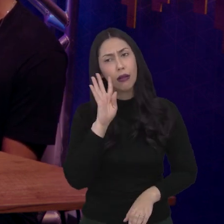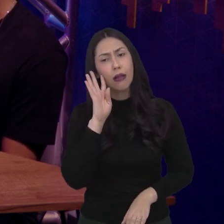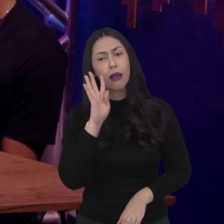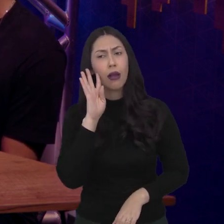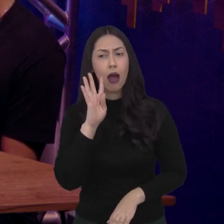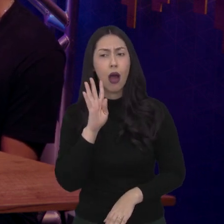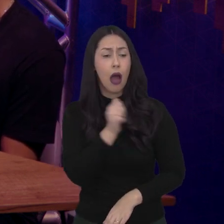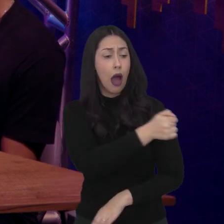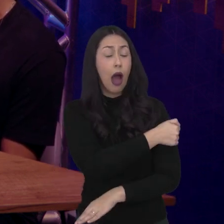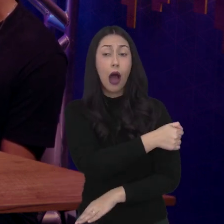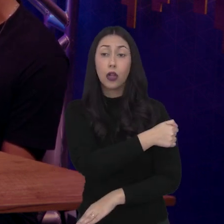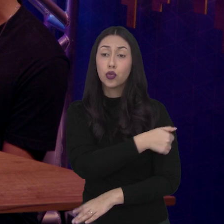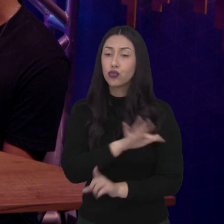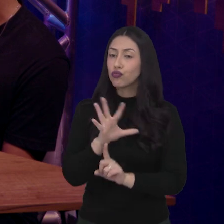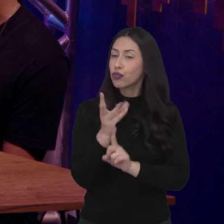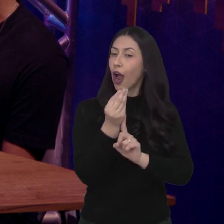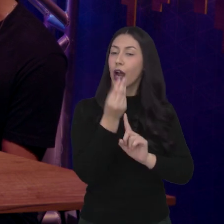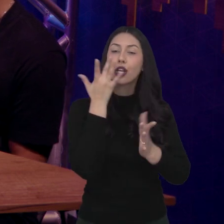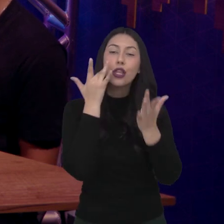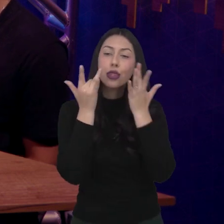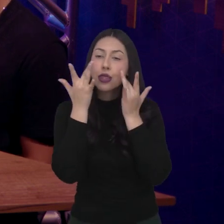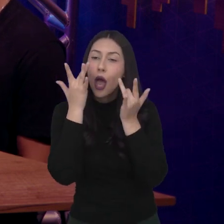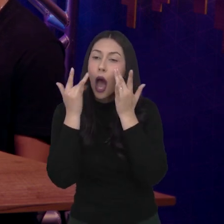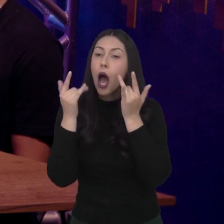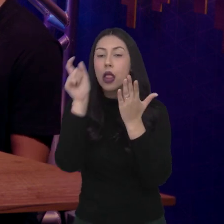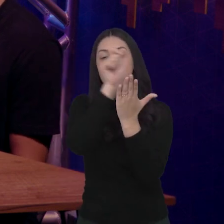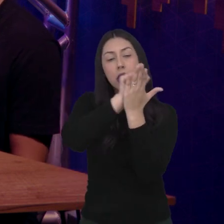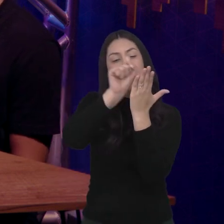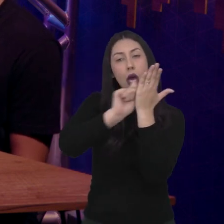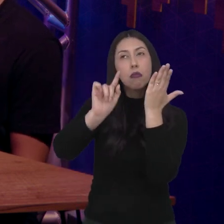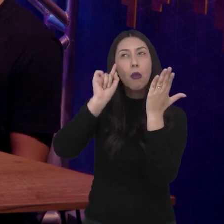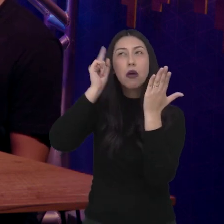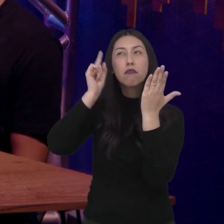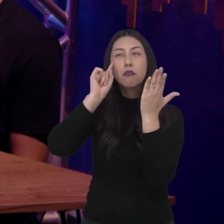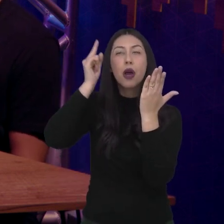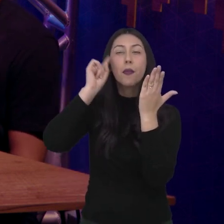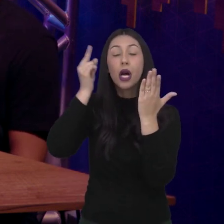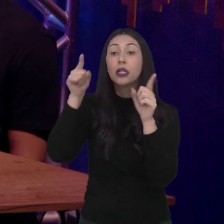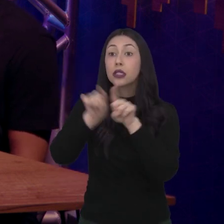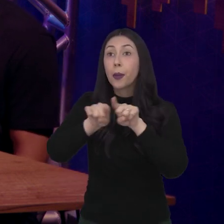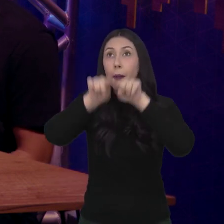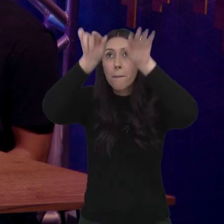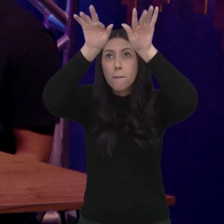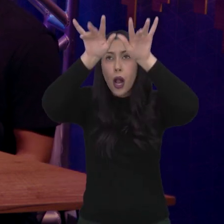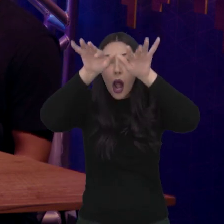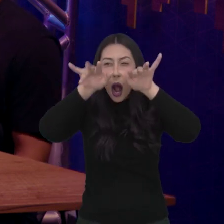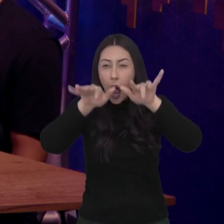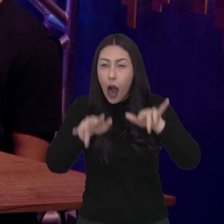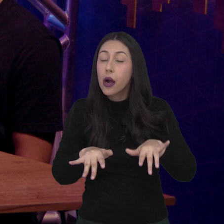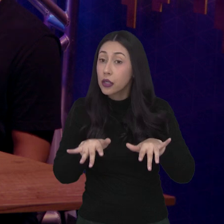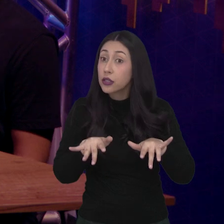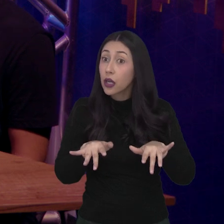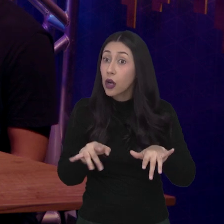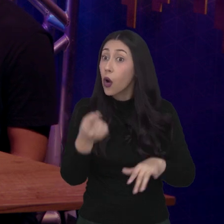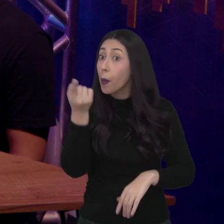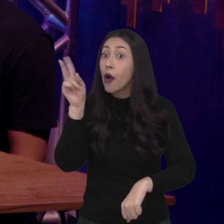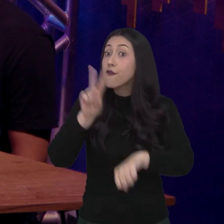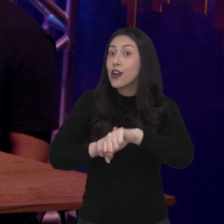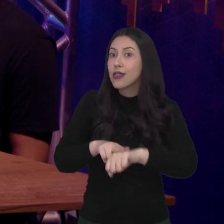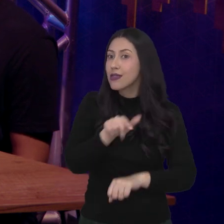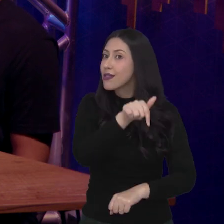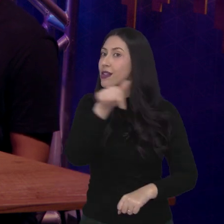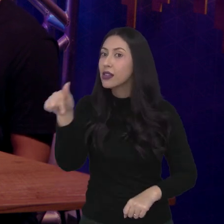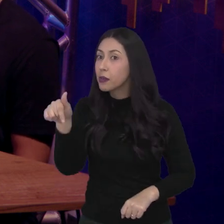Tipo, alunos que fazem arte, teatro, escrita criativa e programação, essas atividades pelo menos uma vez na